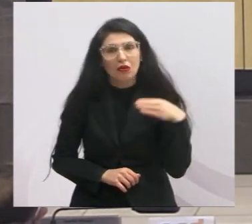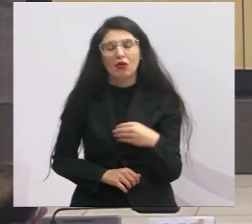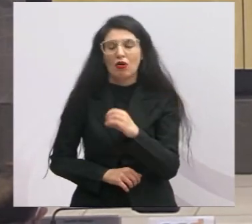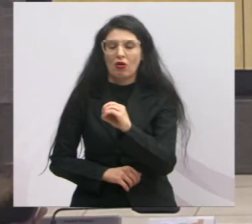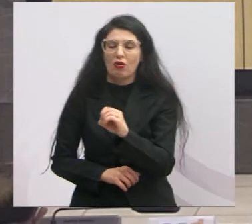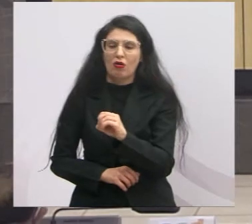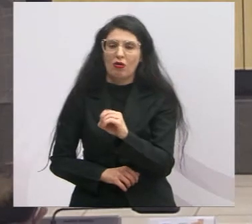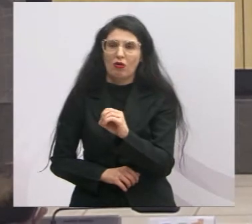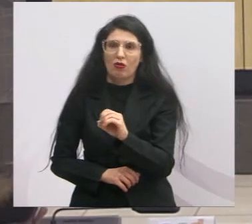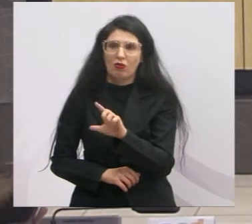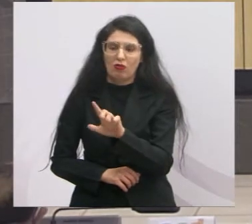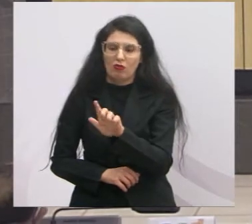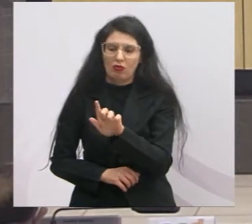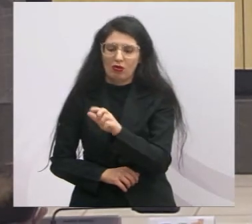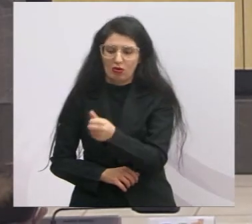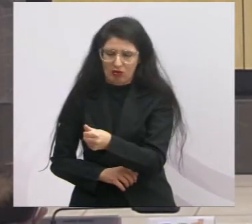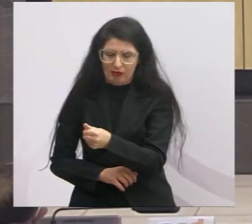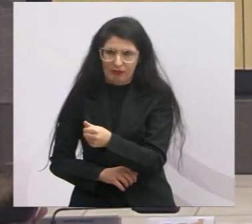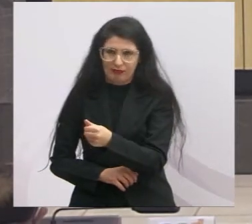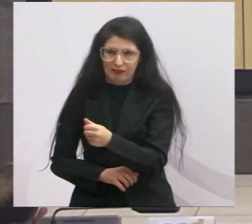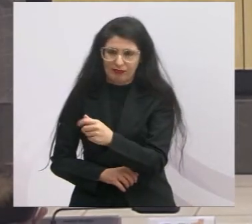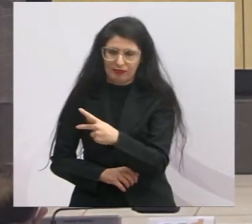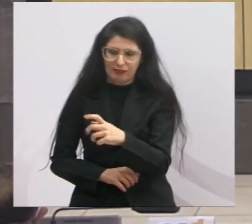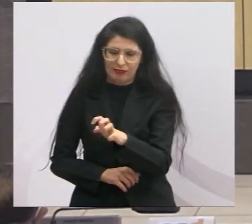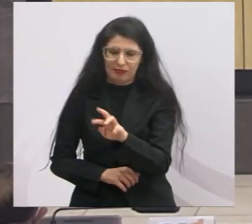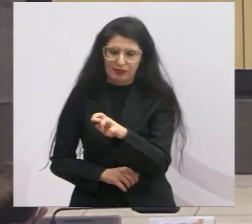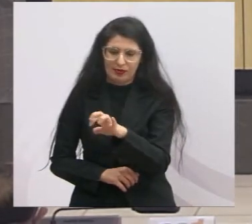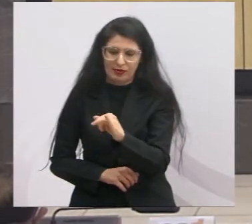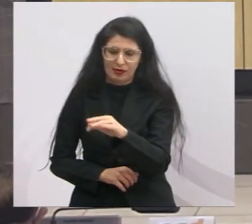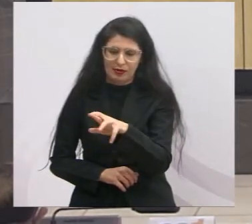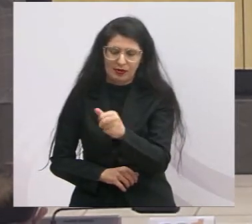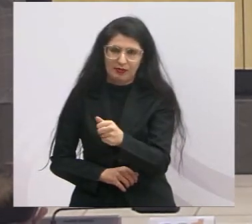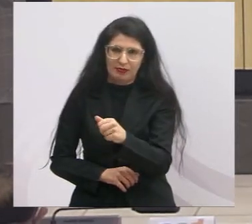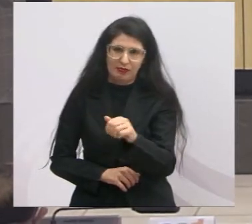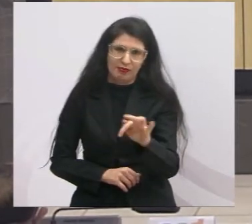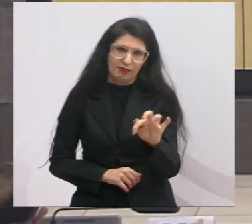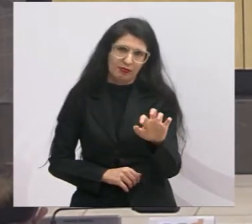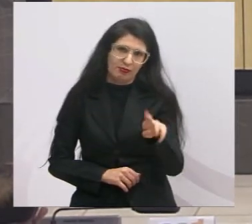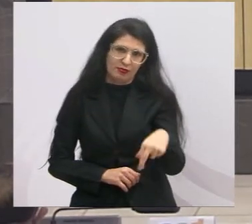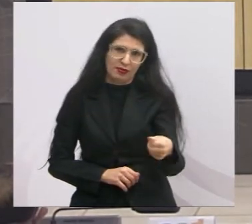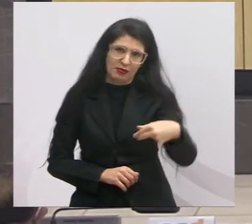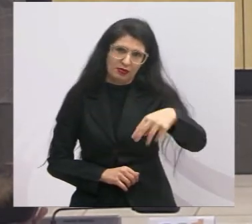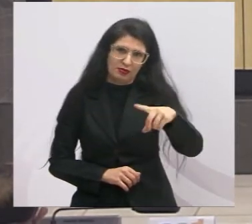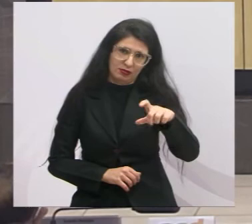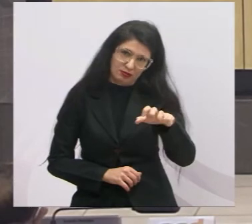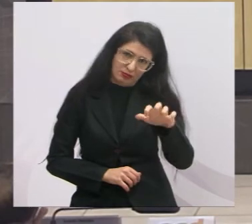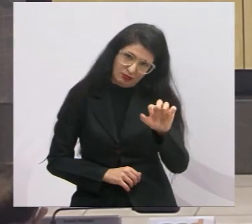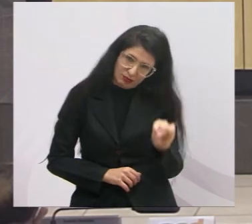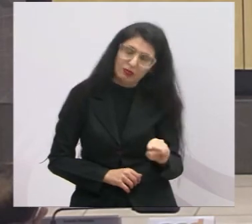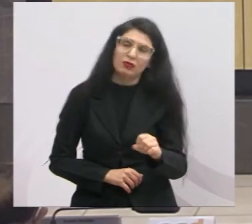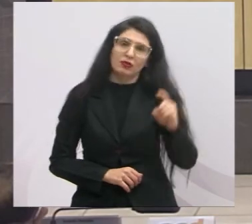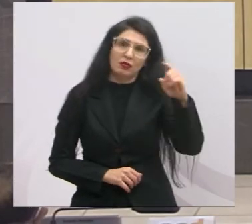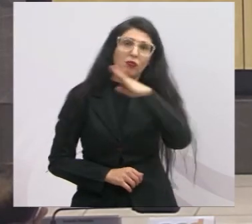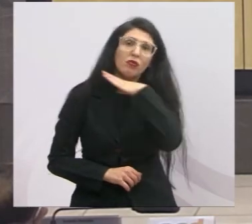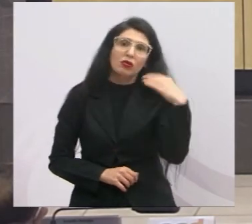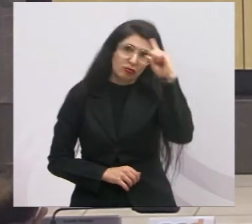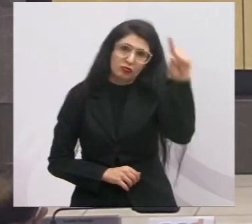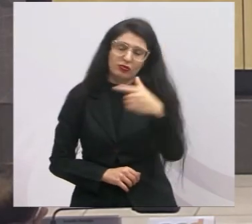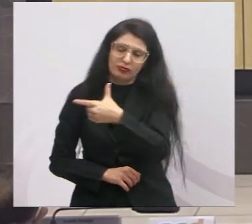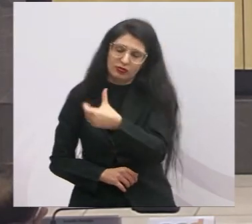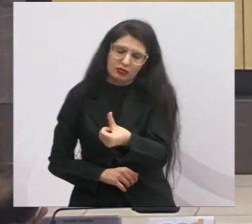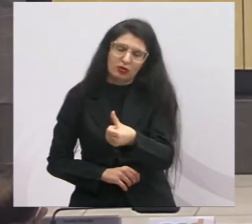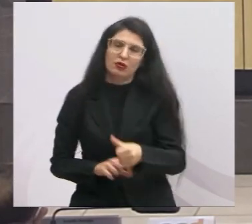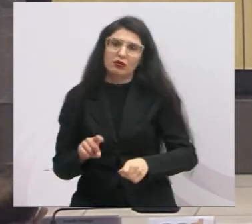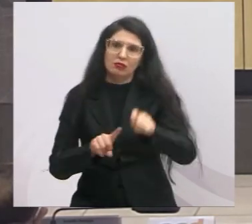A EDP solicitando a troca de postes de madeira que apresenta risco de queda em razão de sua base estar comprometida pela ação de cupins na Rua